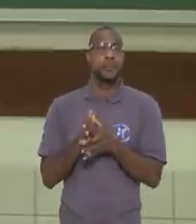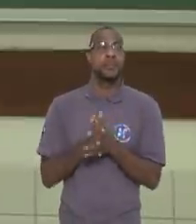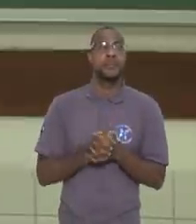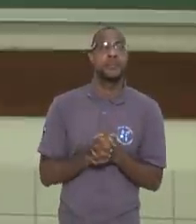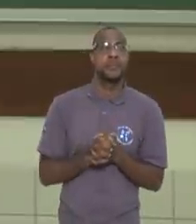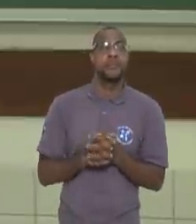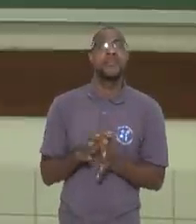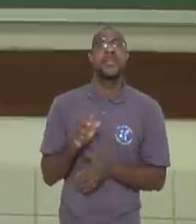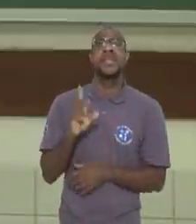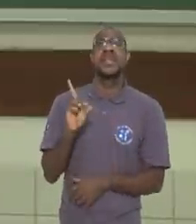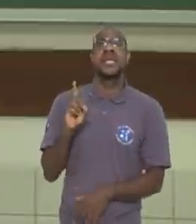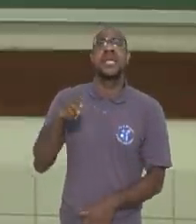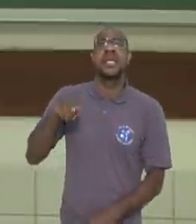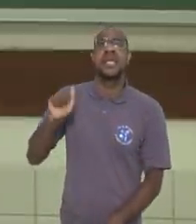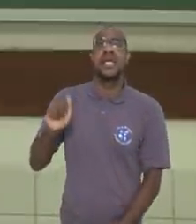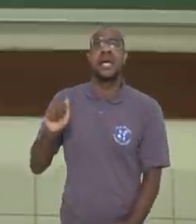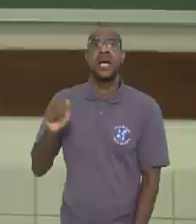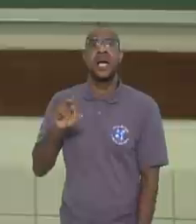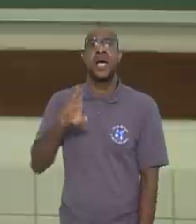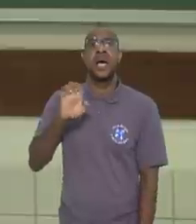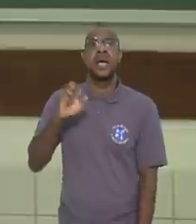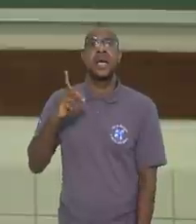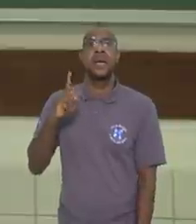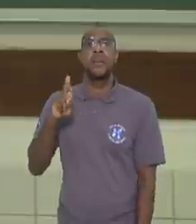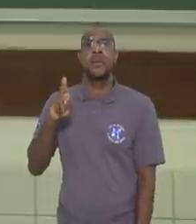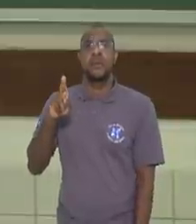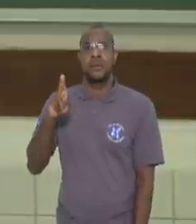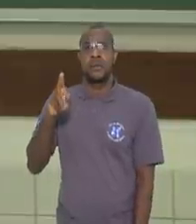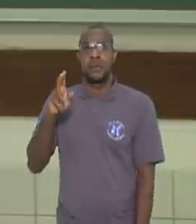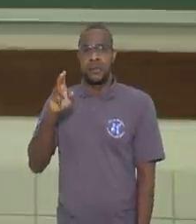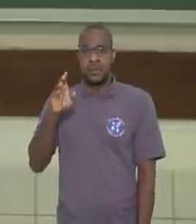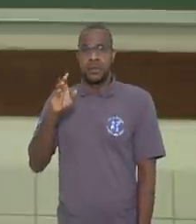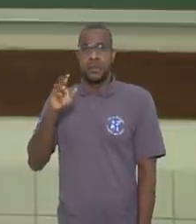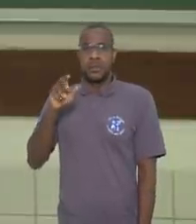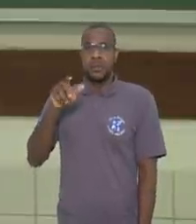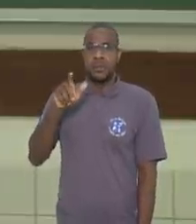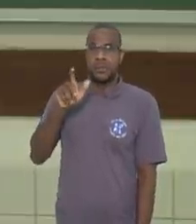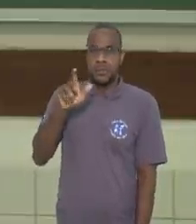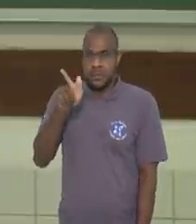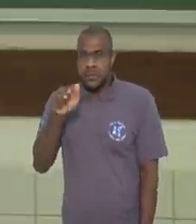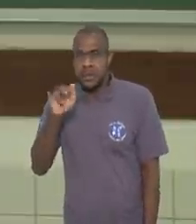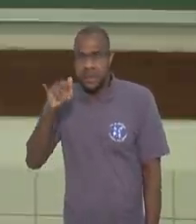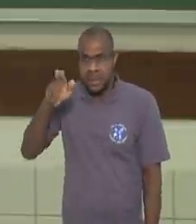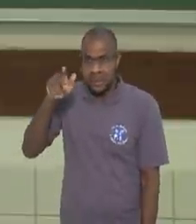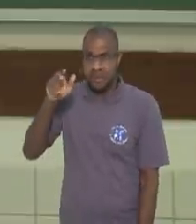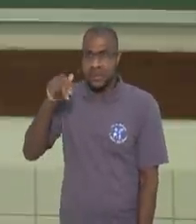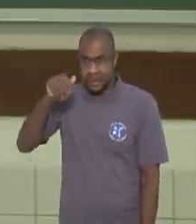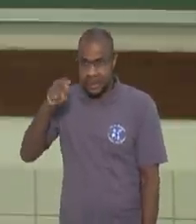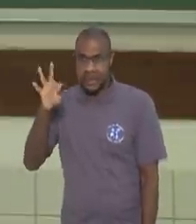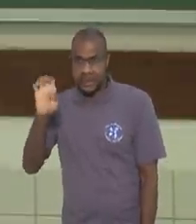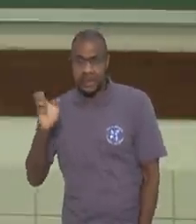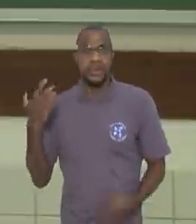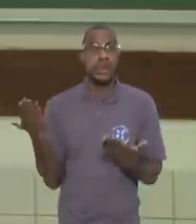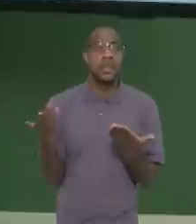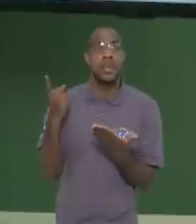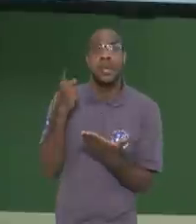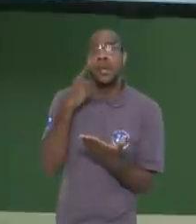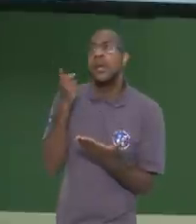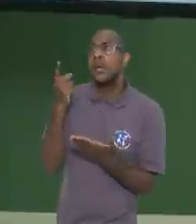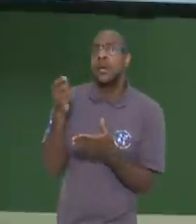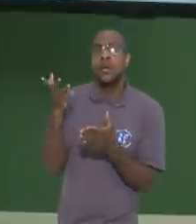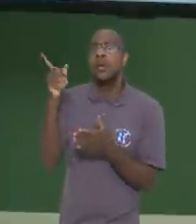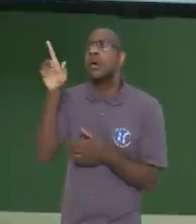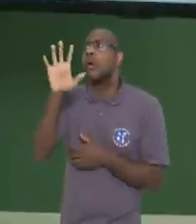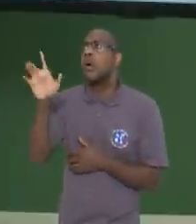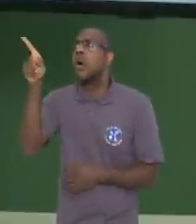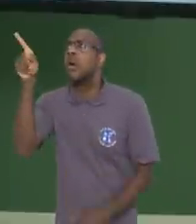recombinante. Então, DNA recombinante é um tipo de biotecnologia. Como é que ele funciona? Vou mostrar para vocês nesse esqueminha aqui, ó. Começa tudo com uma enzima